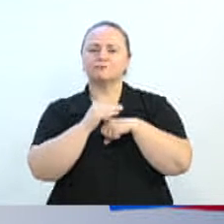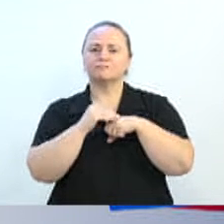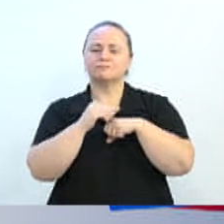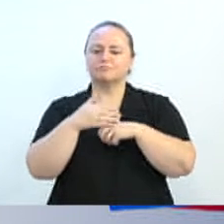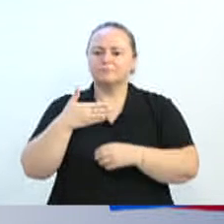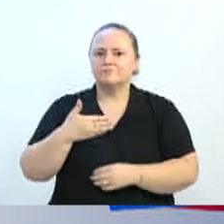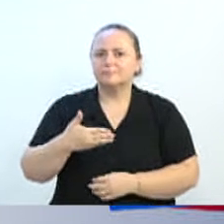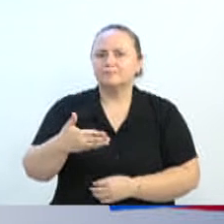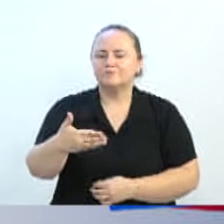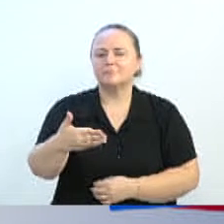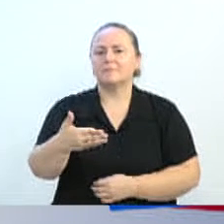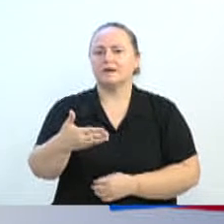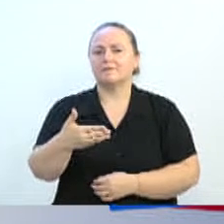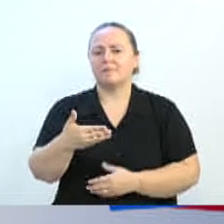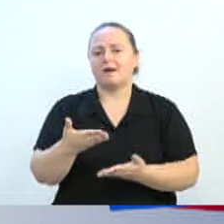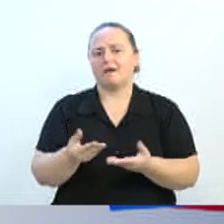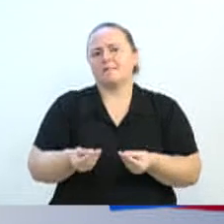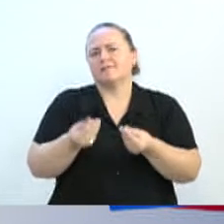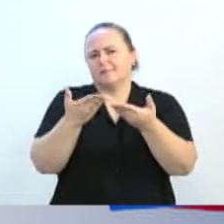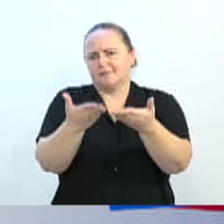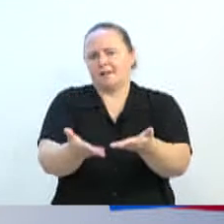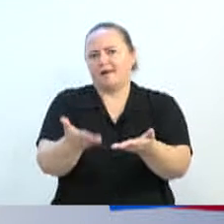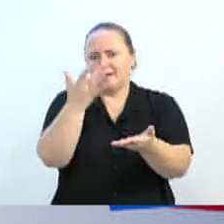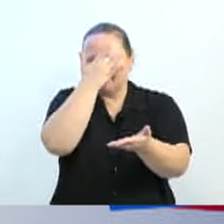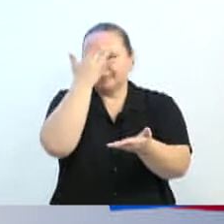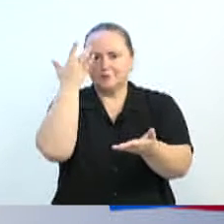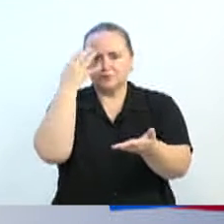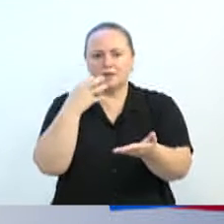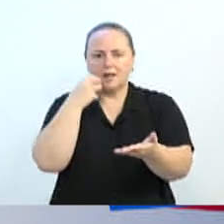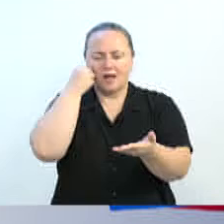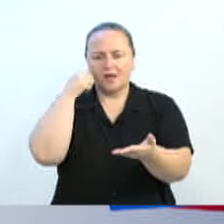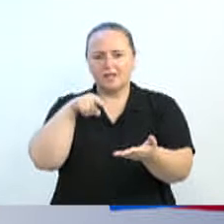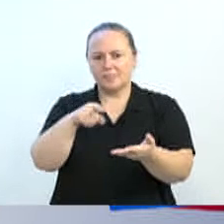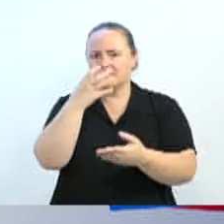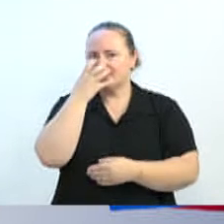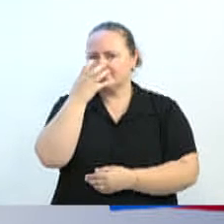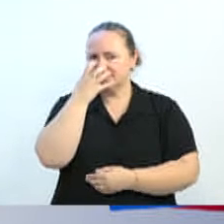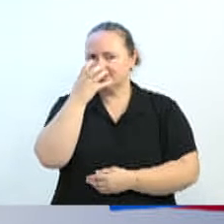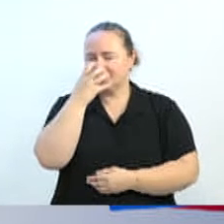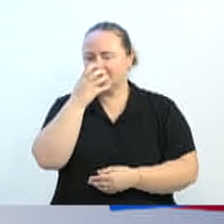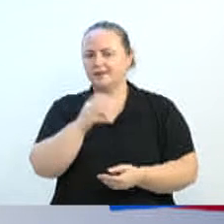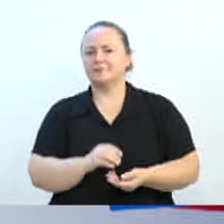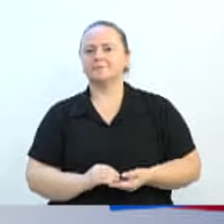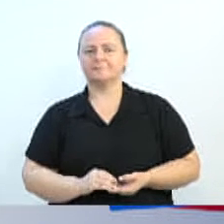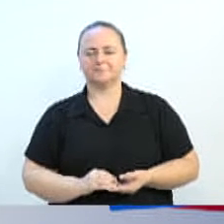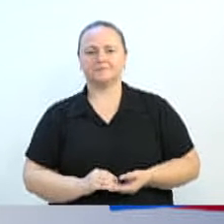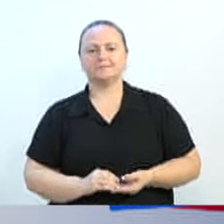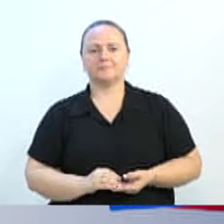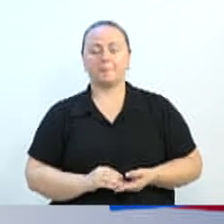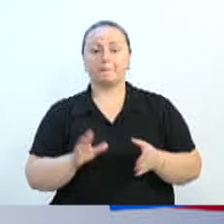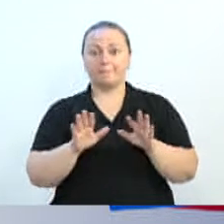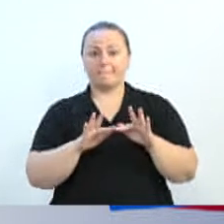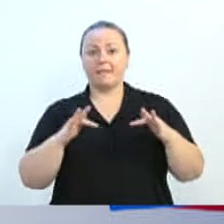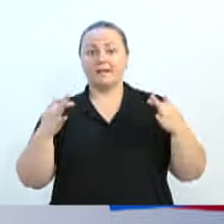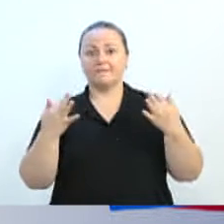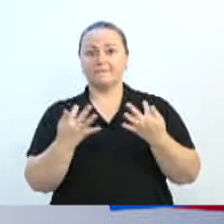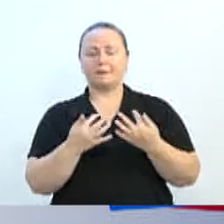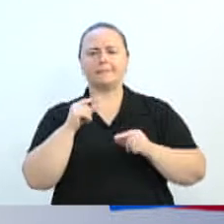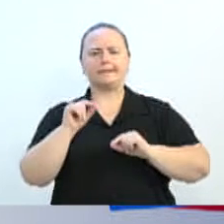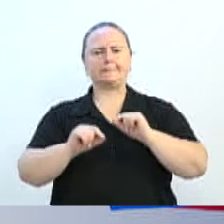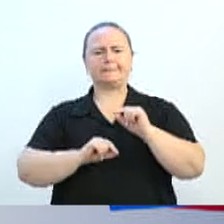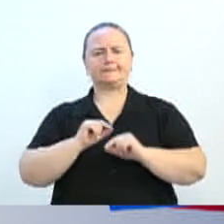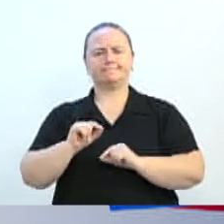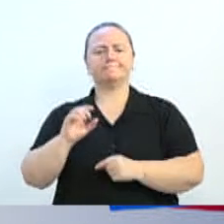adoção a gente sabe que as famílias em Blumenau muitas famílias é infelizmente quando chega nesse período outubro